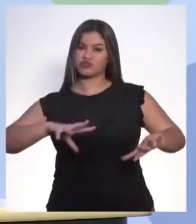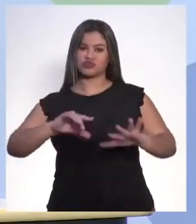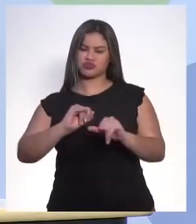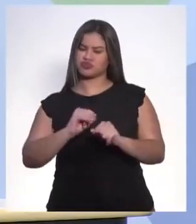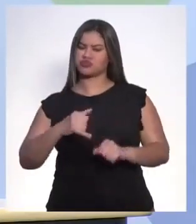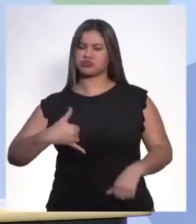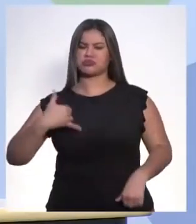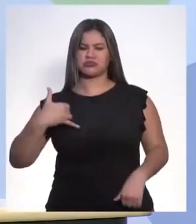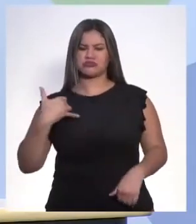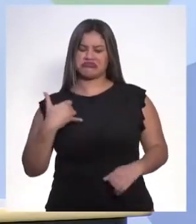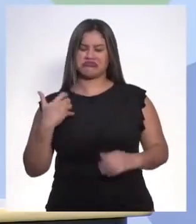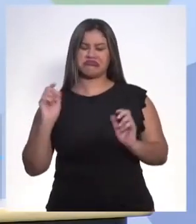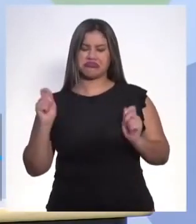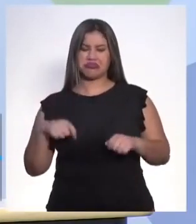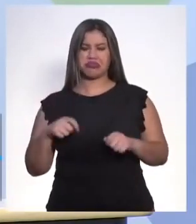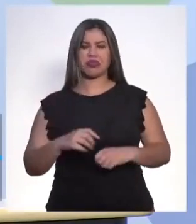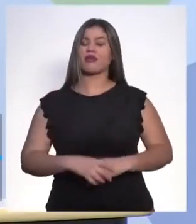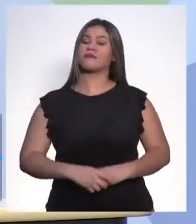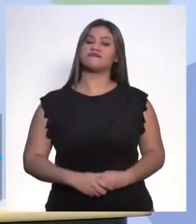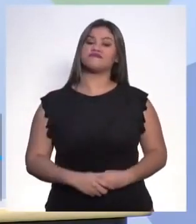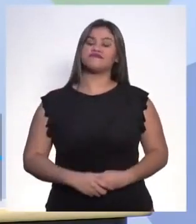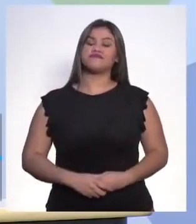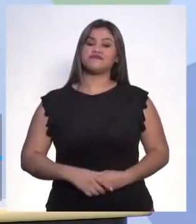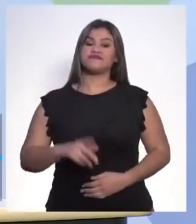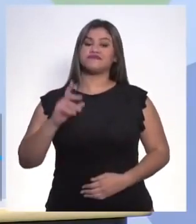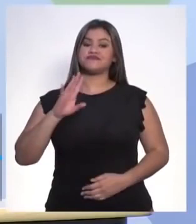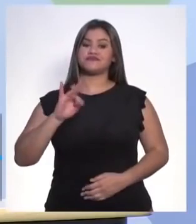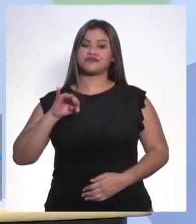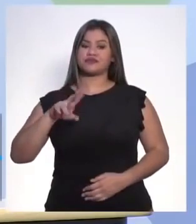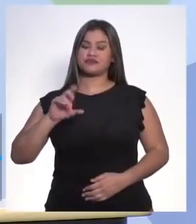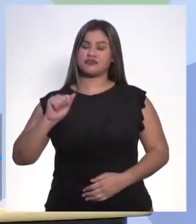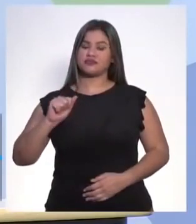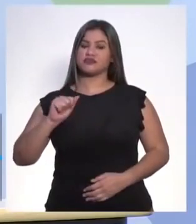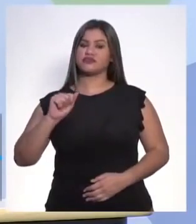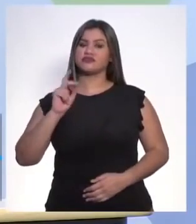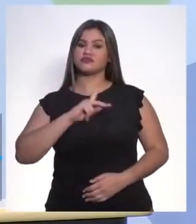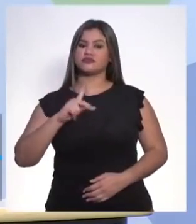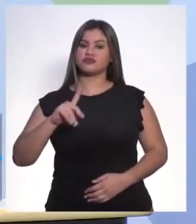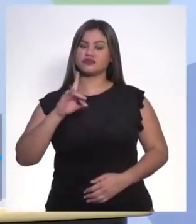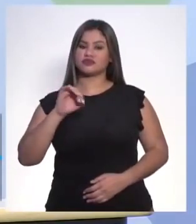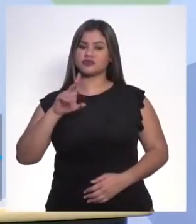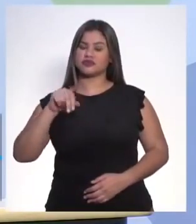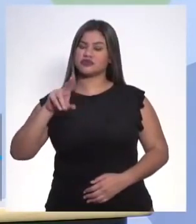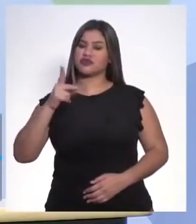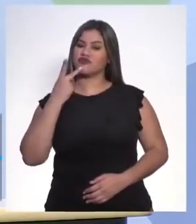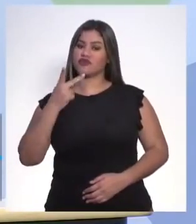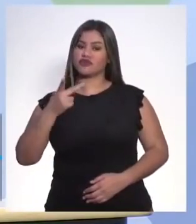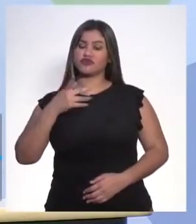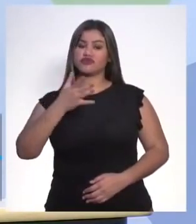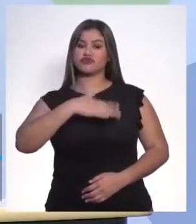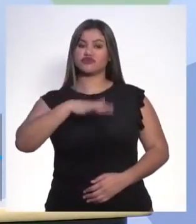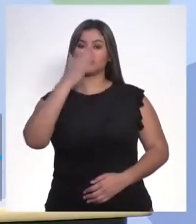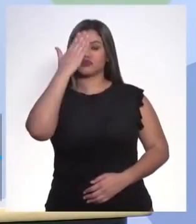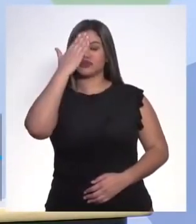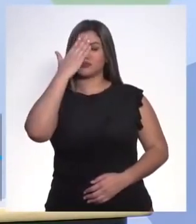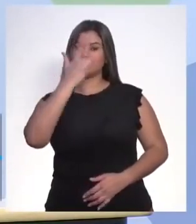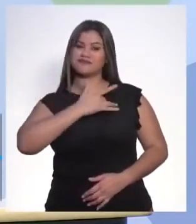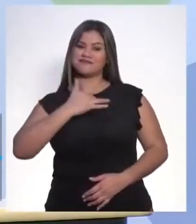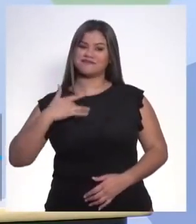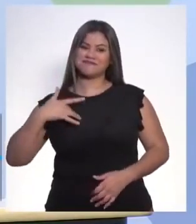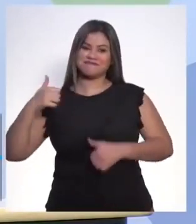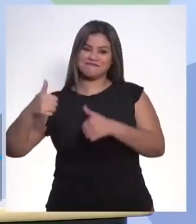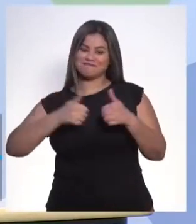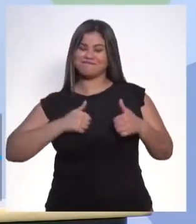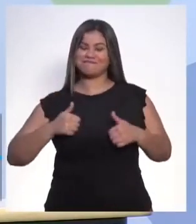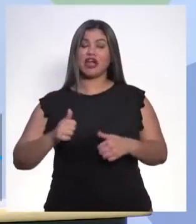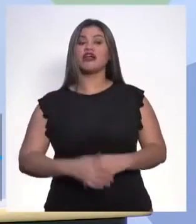3. A Brenda, do Pro Daniel, colocou para todo mundo saber como está o bem-estar dos pássaros. Olha que bonitinho o bem-estar. A